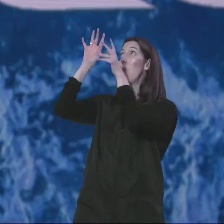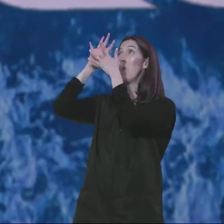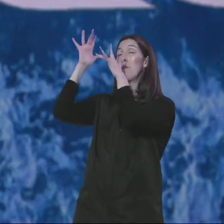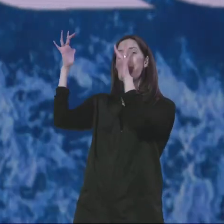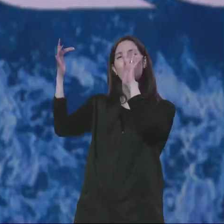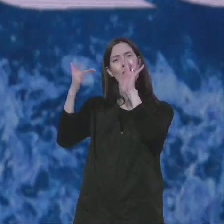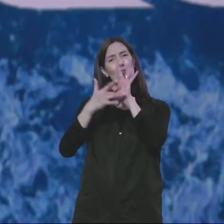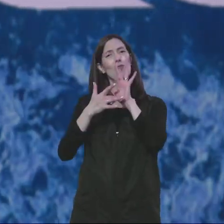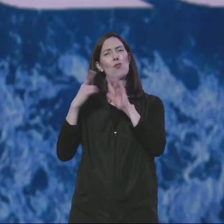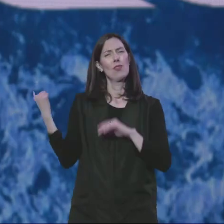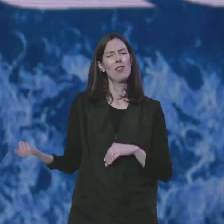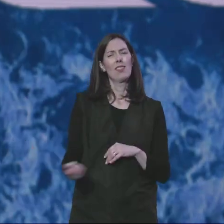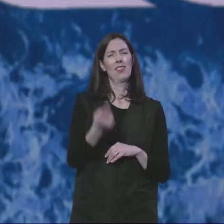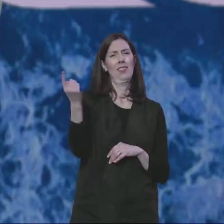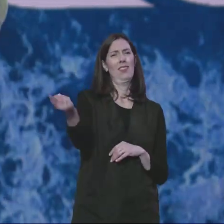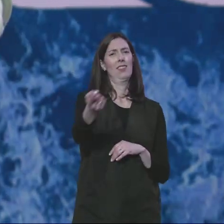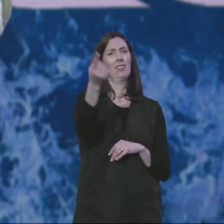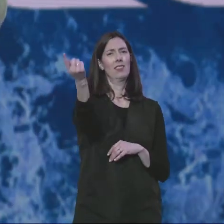Porque o